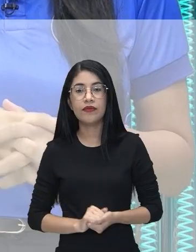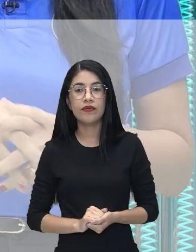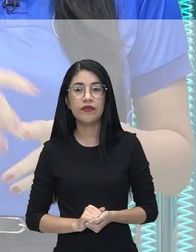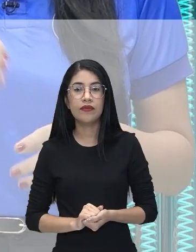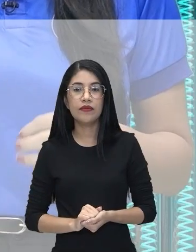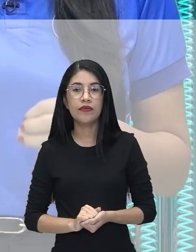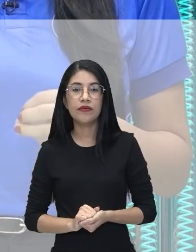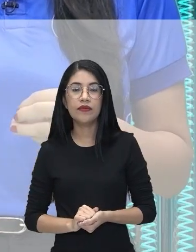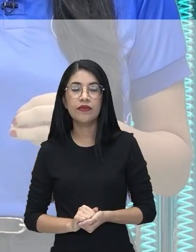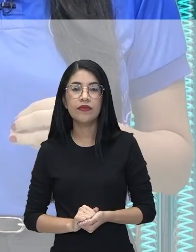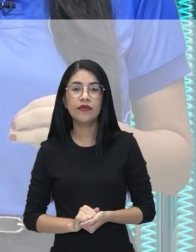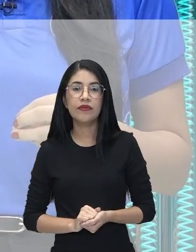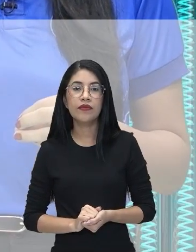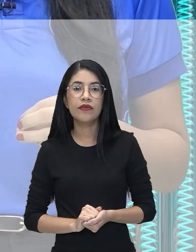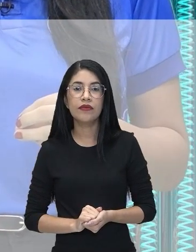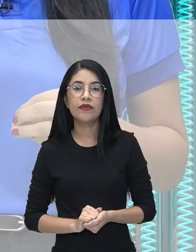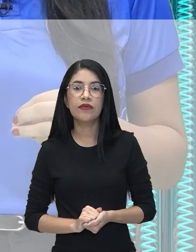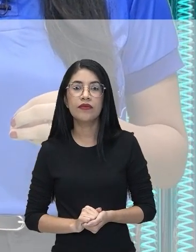checar?